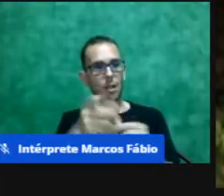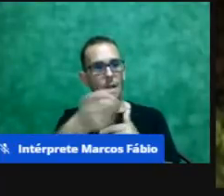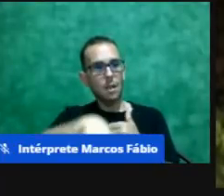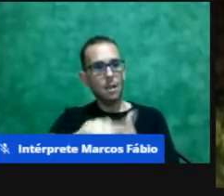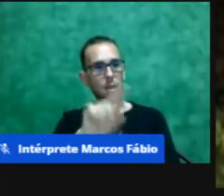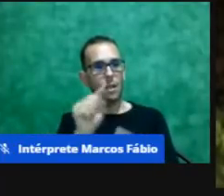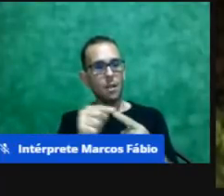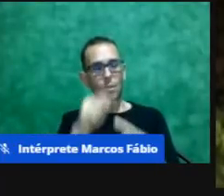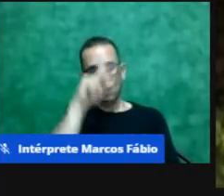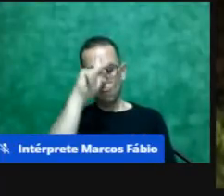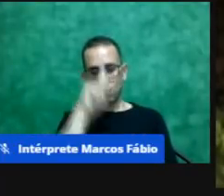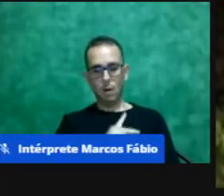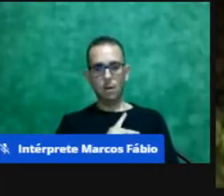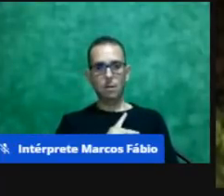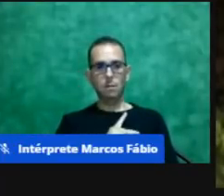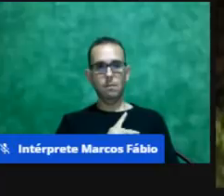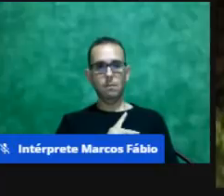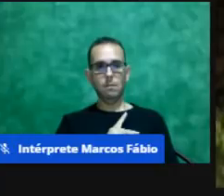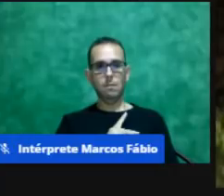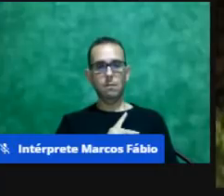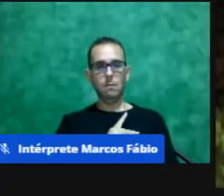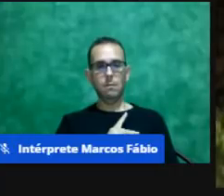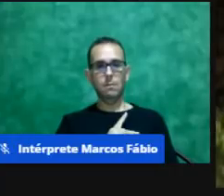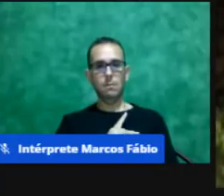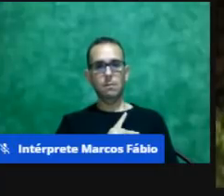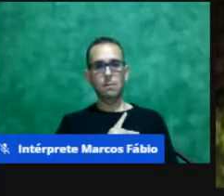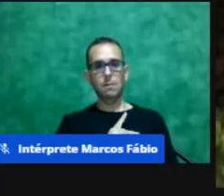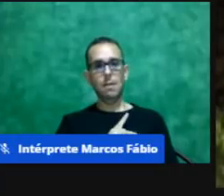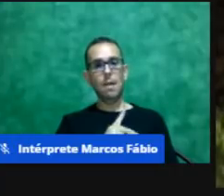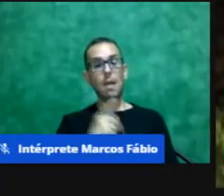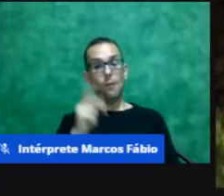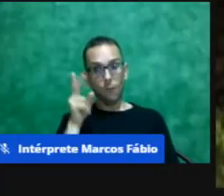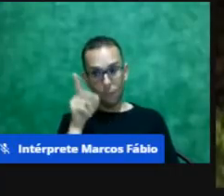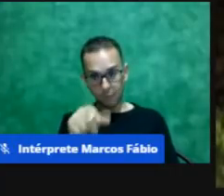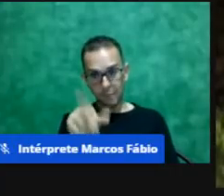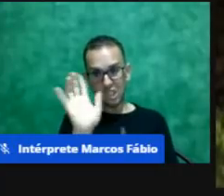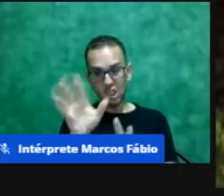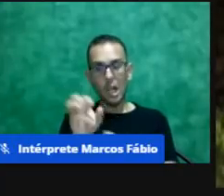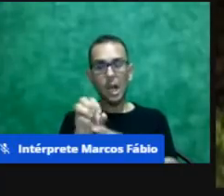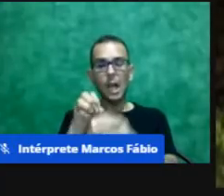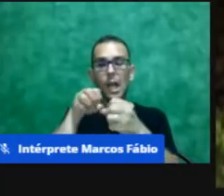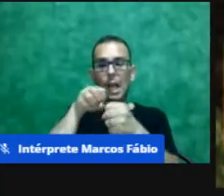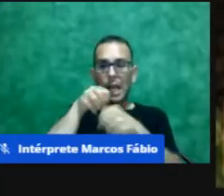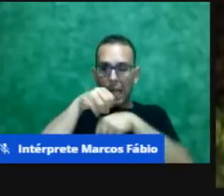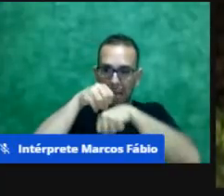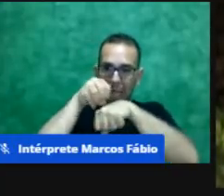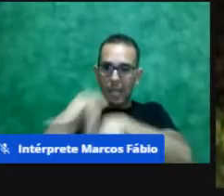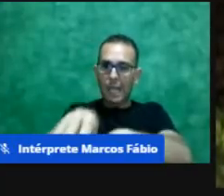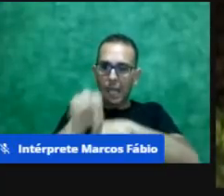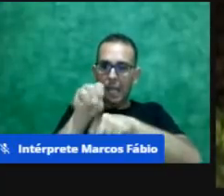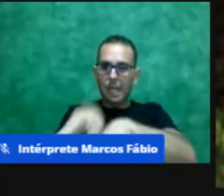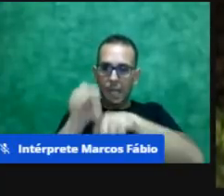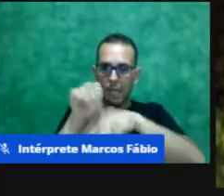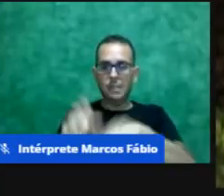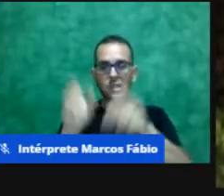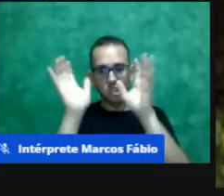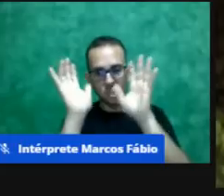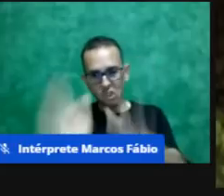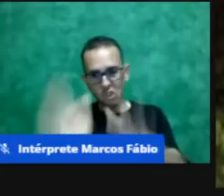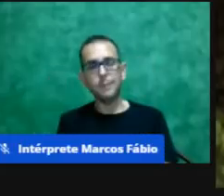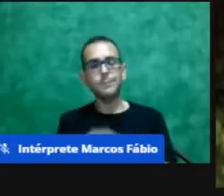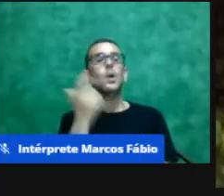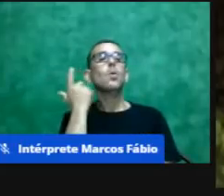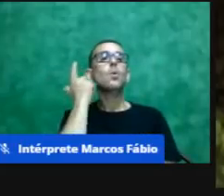por si só, né? Que você já ensinou a brincadeira, já contextualizou, propôs